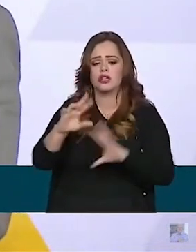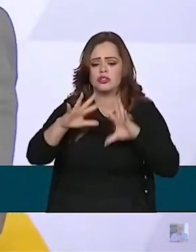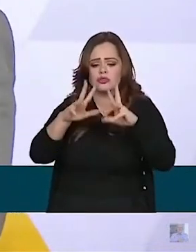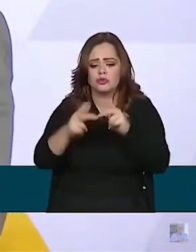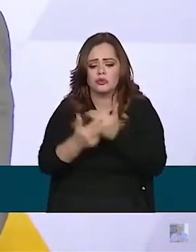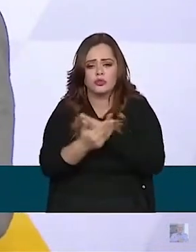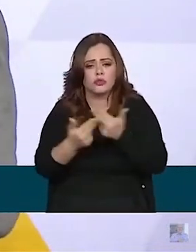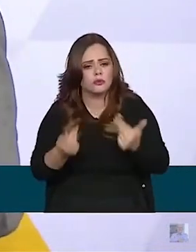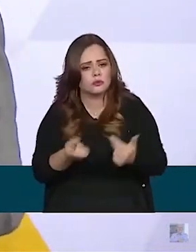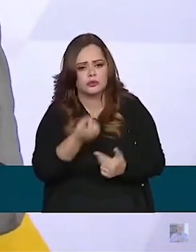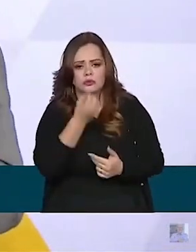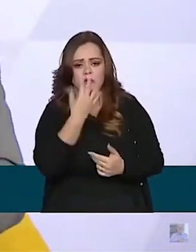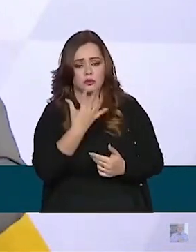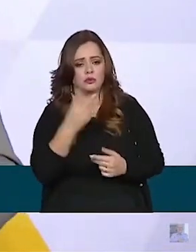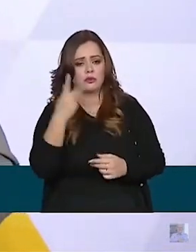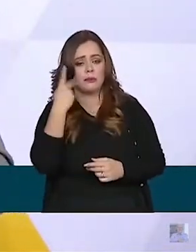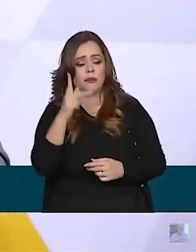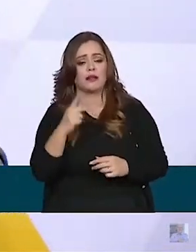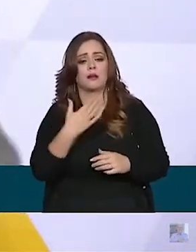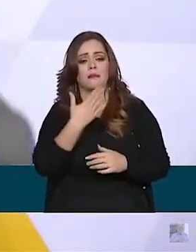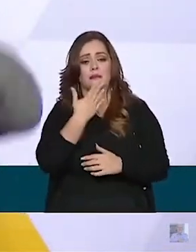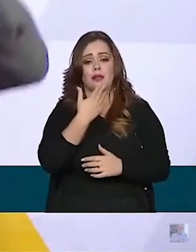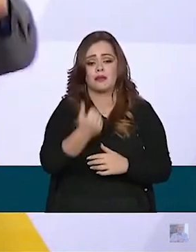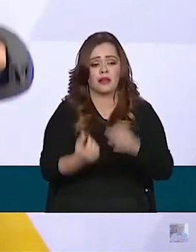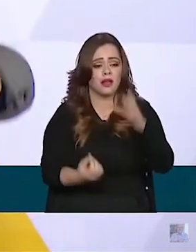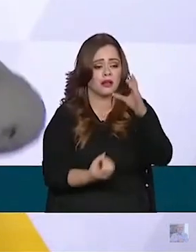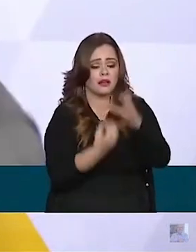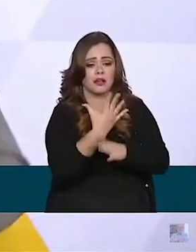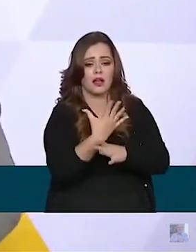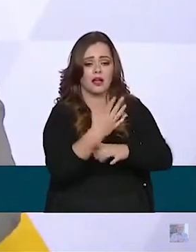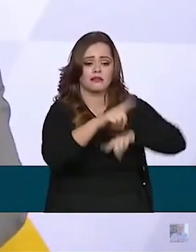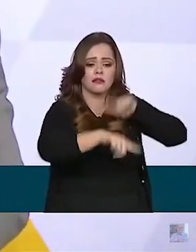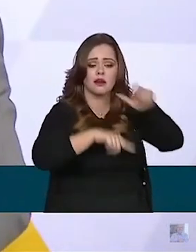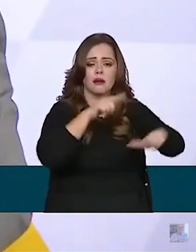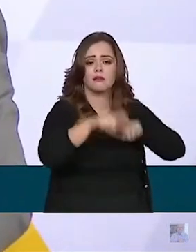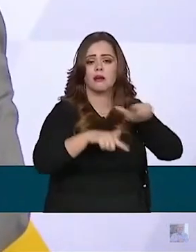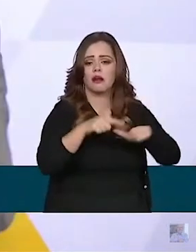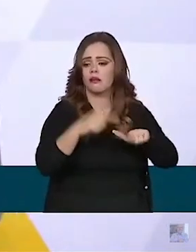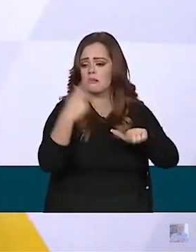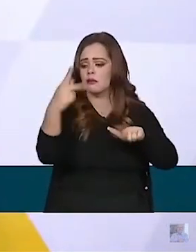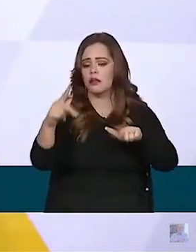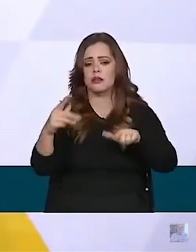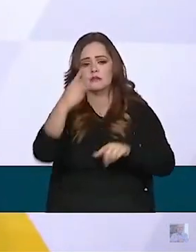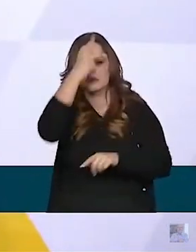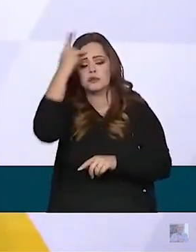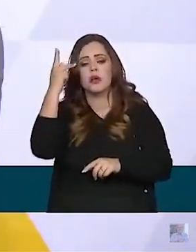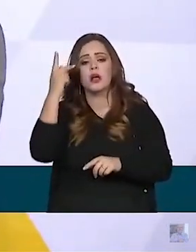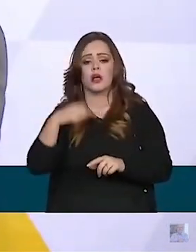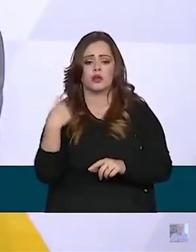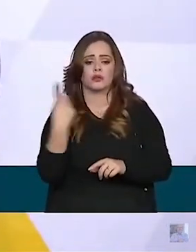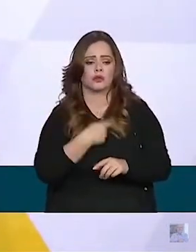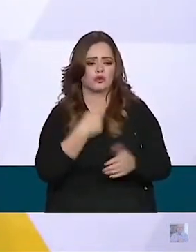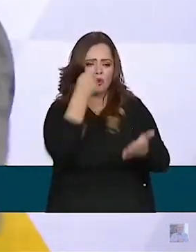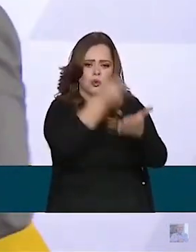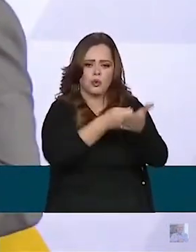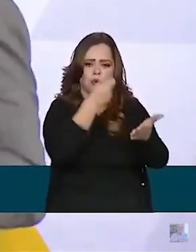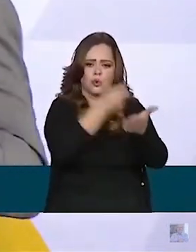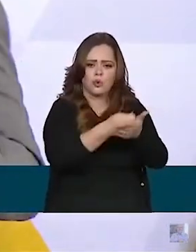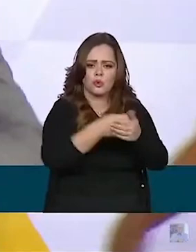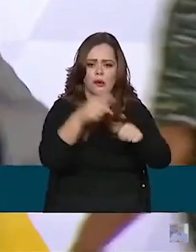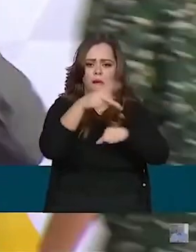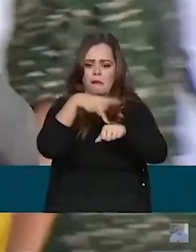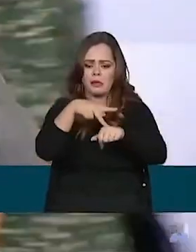biodiversidade, quem sabe, para a gente poder criar emprego para aquele povo, que a gente possa cobrar dos países